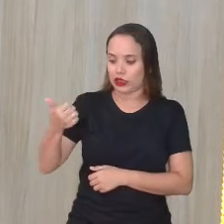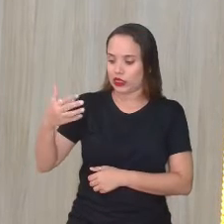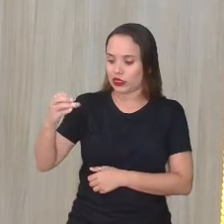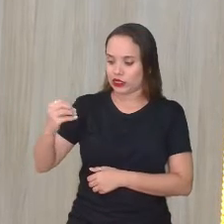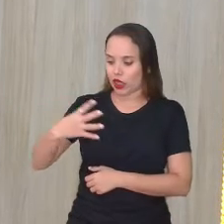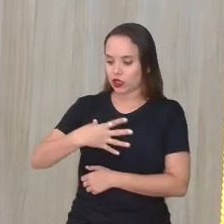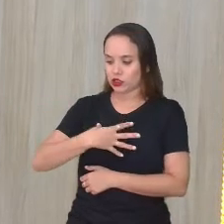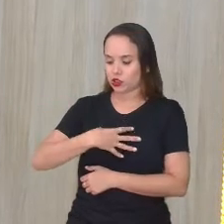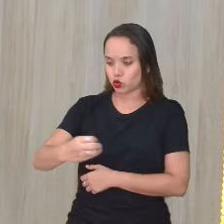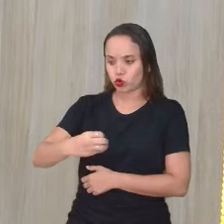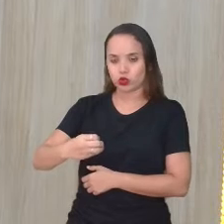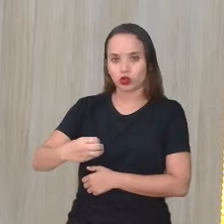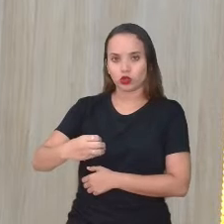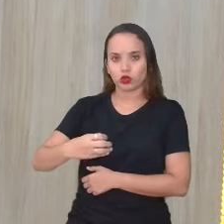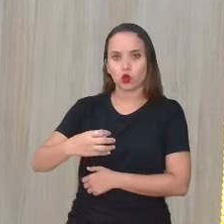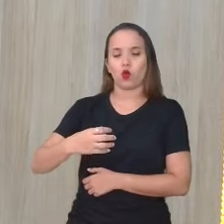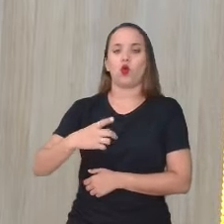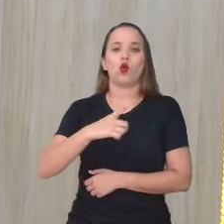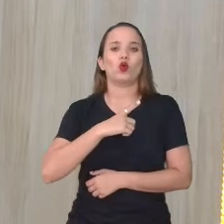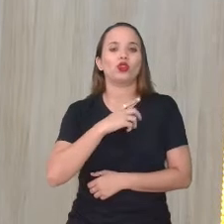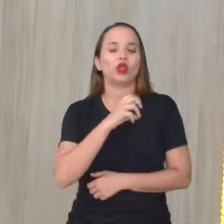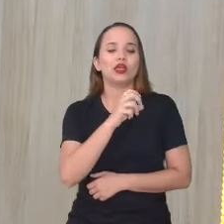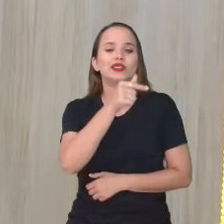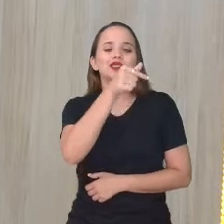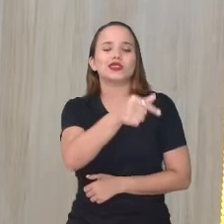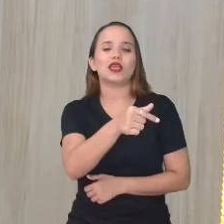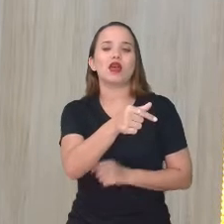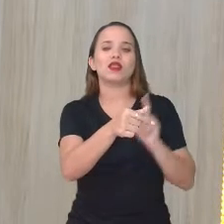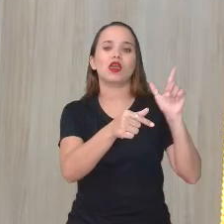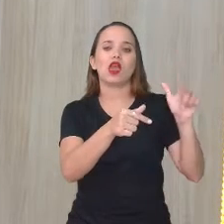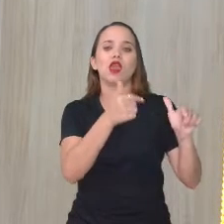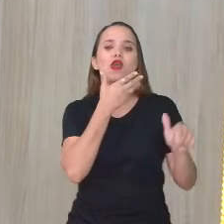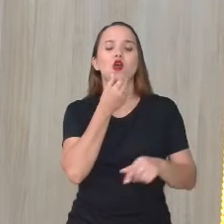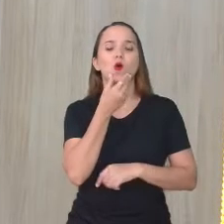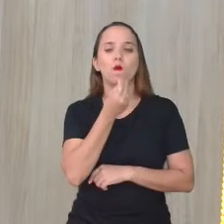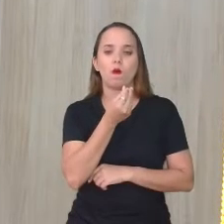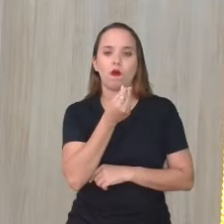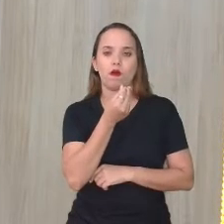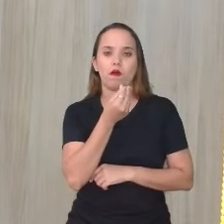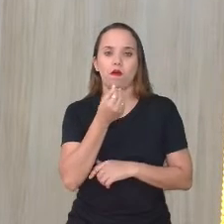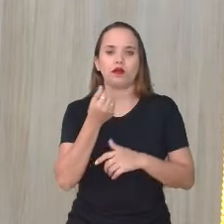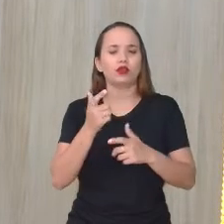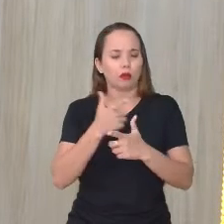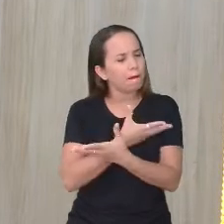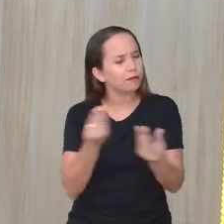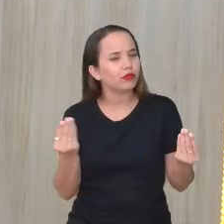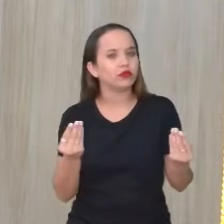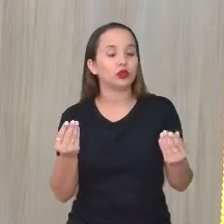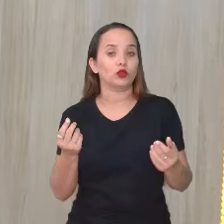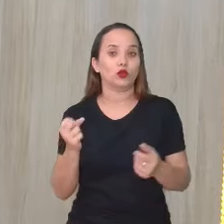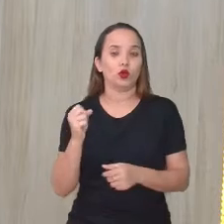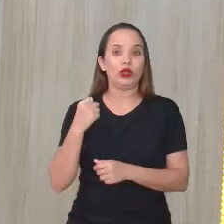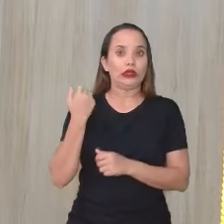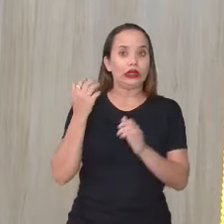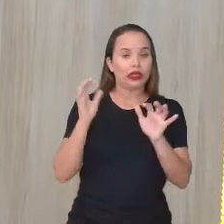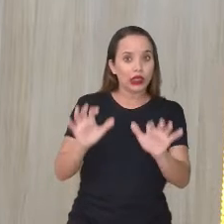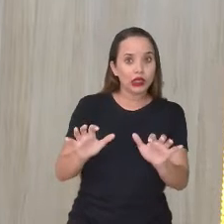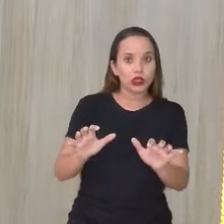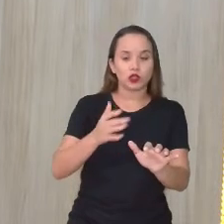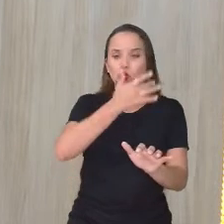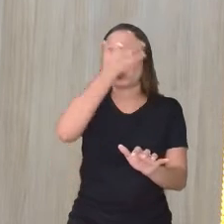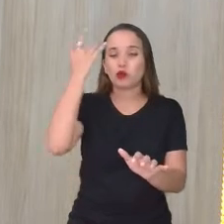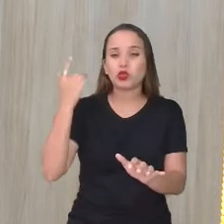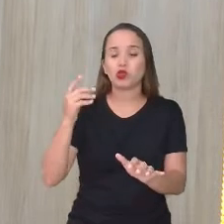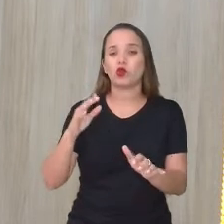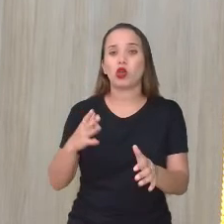alto. E isso são os casos em que as pessoas conseguem chegar até o final. Algo tão sério como tirar